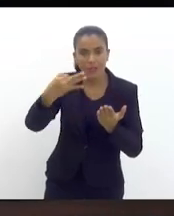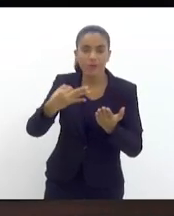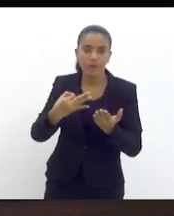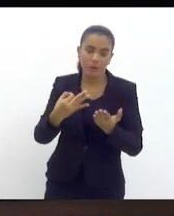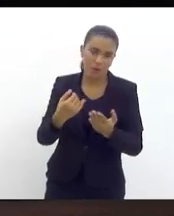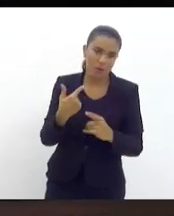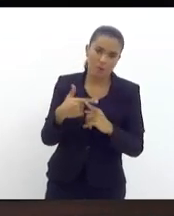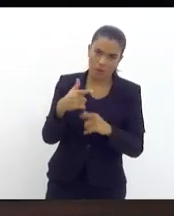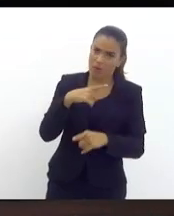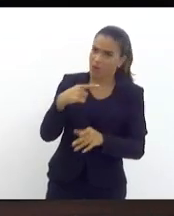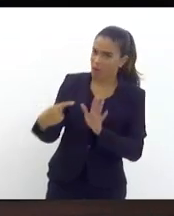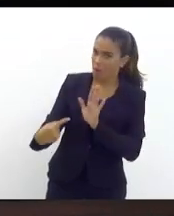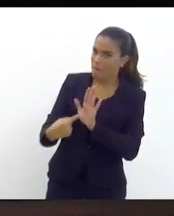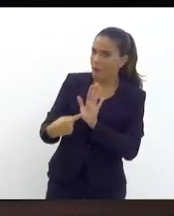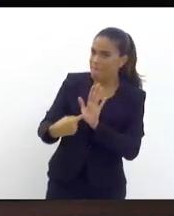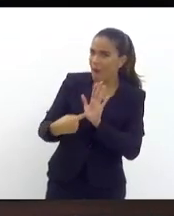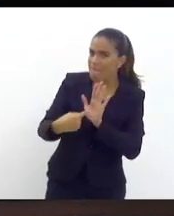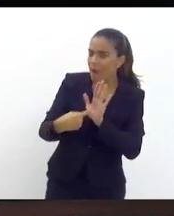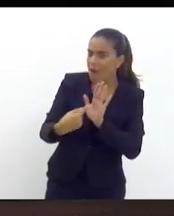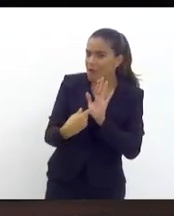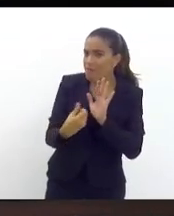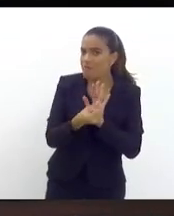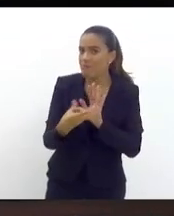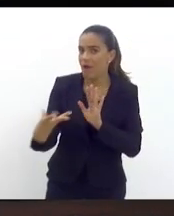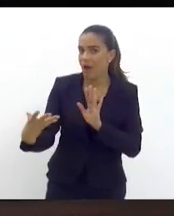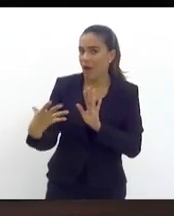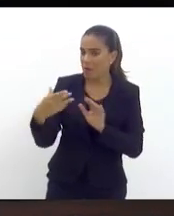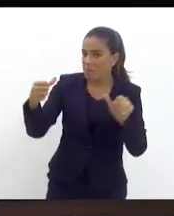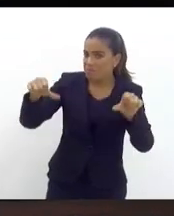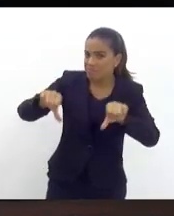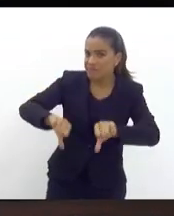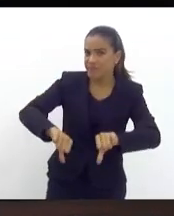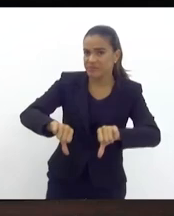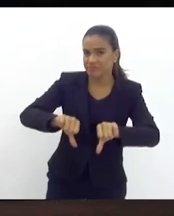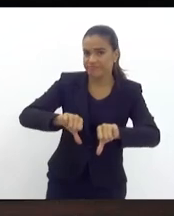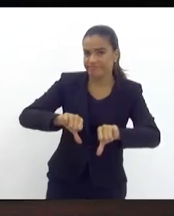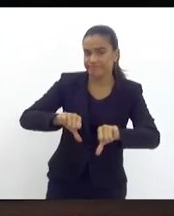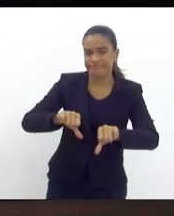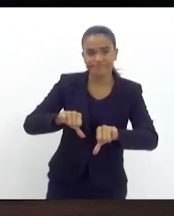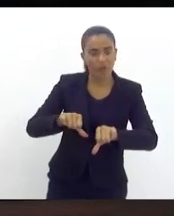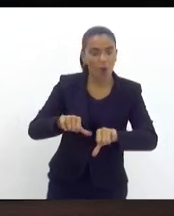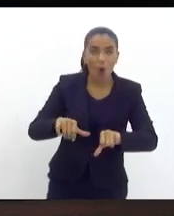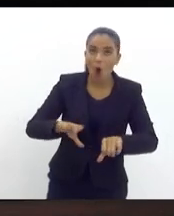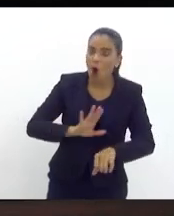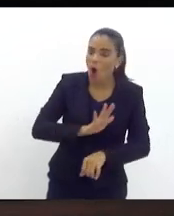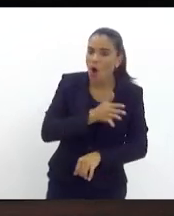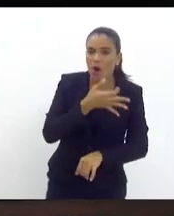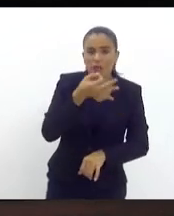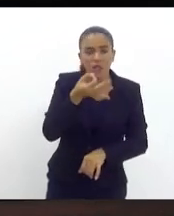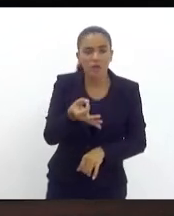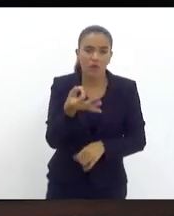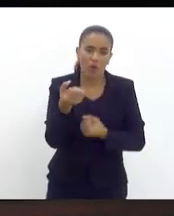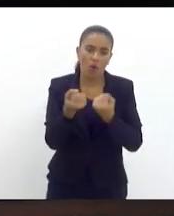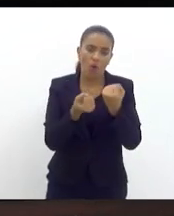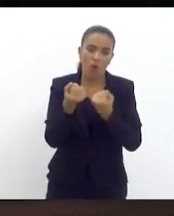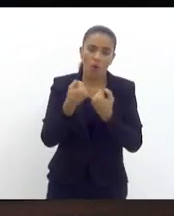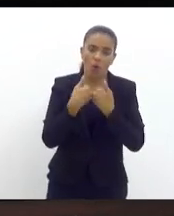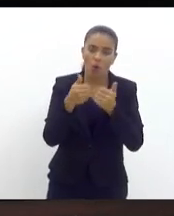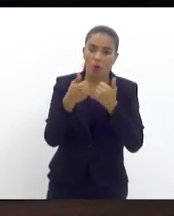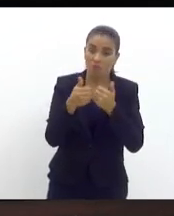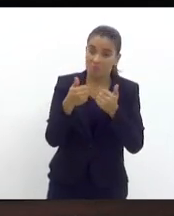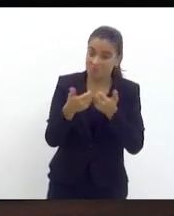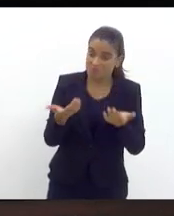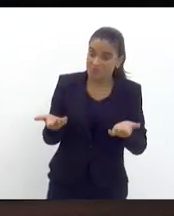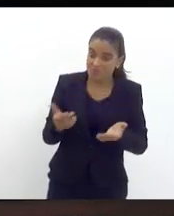eu tenho relatos no meu gabinete de péssimo estado de conservação de algumas linhas de empresa de ônibus então